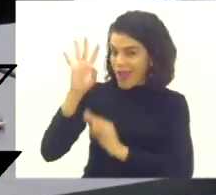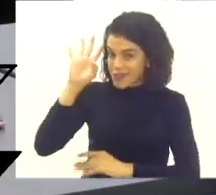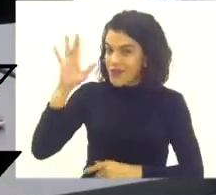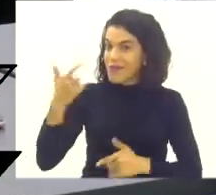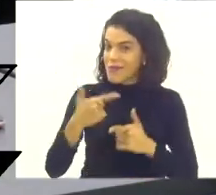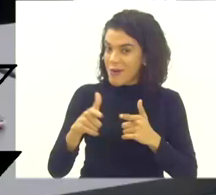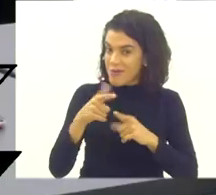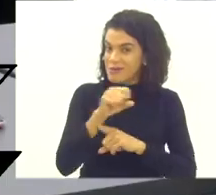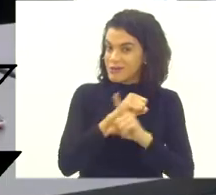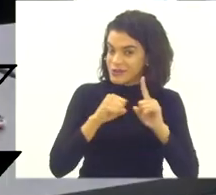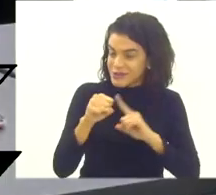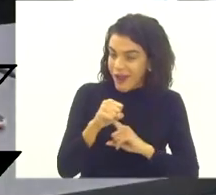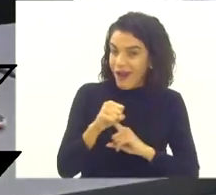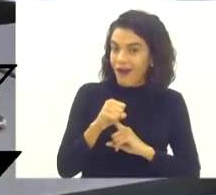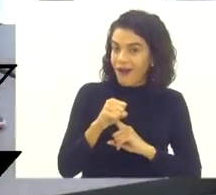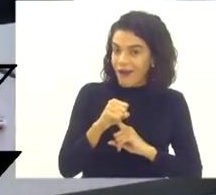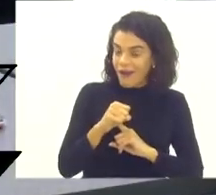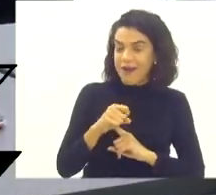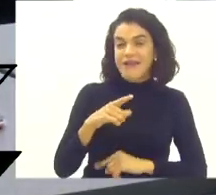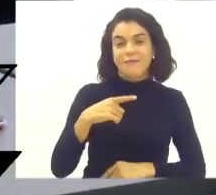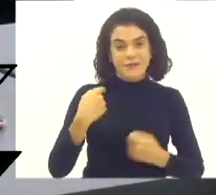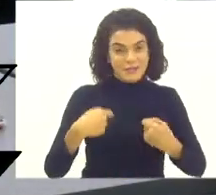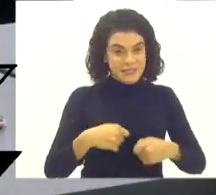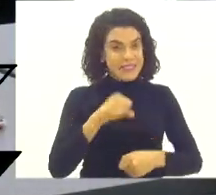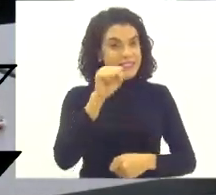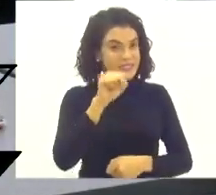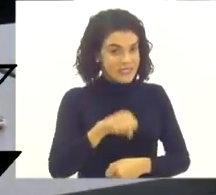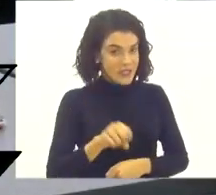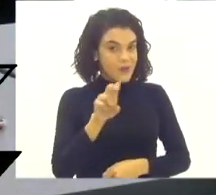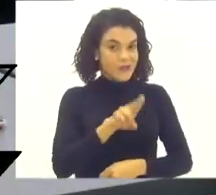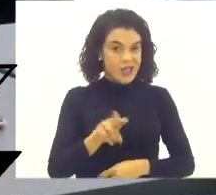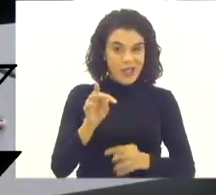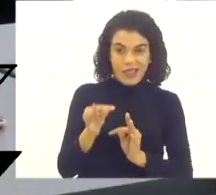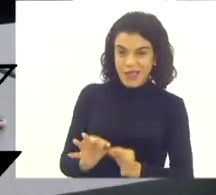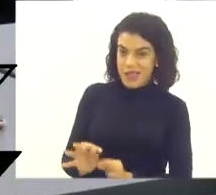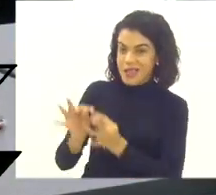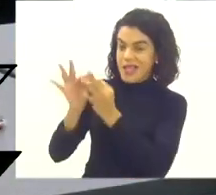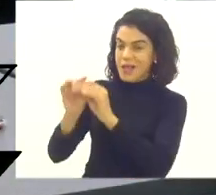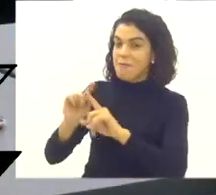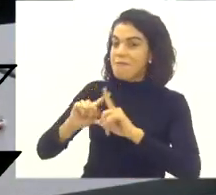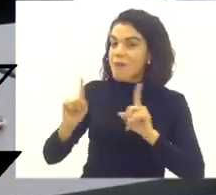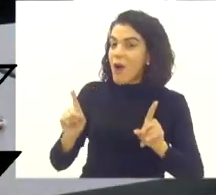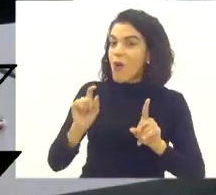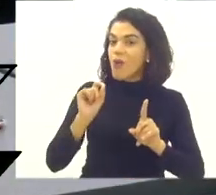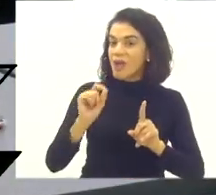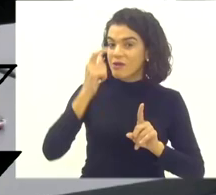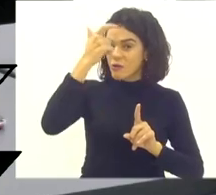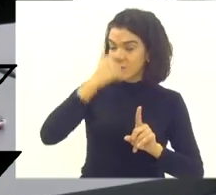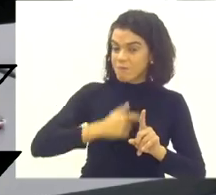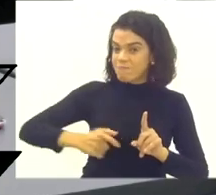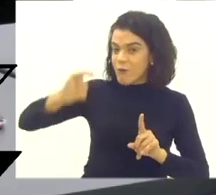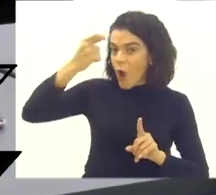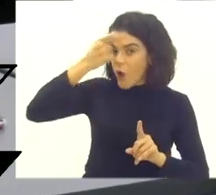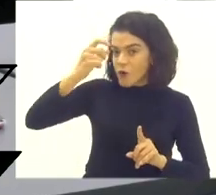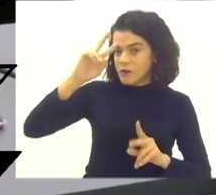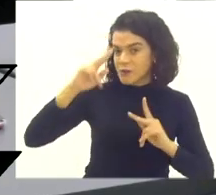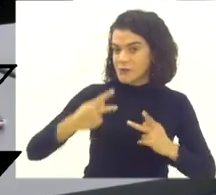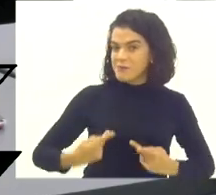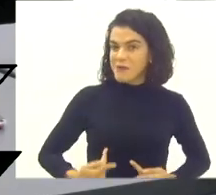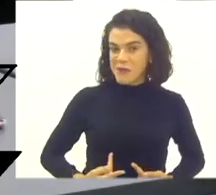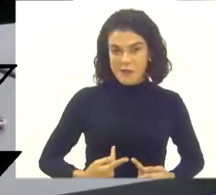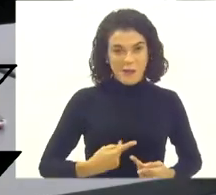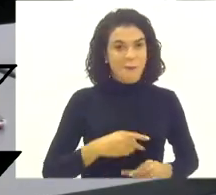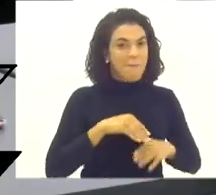problemas sociais nós temos sim que usar a tecnologia Mas a partir da nossa própria sobriedade humana Então por mais